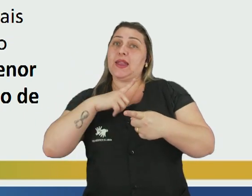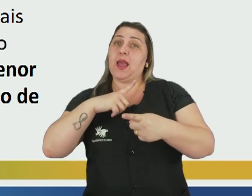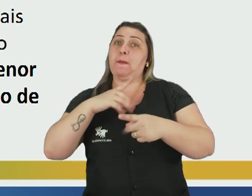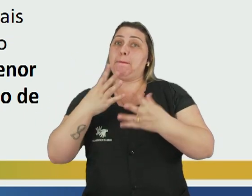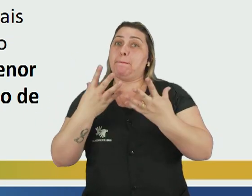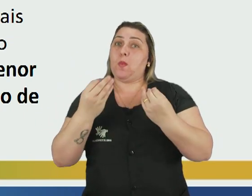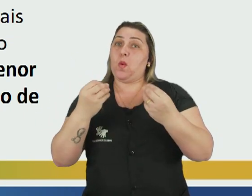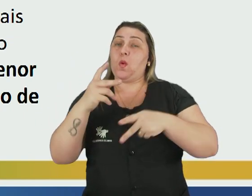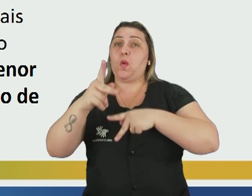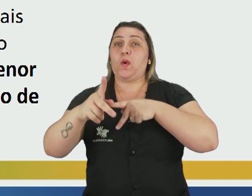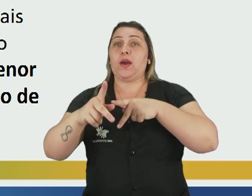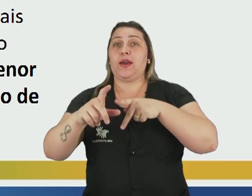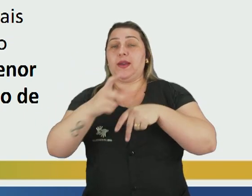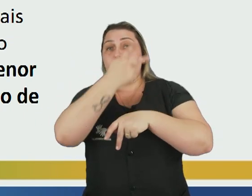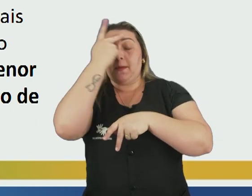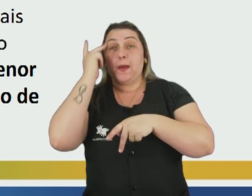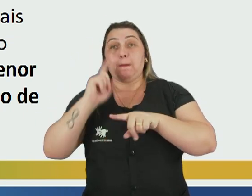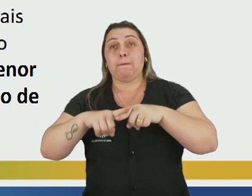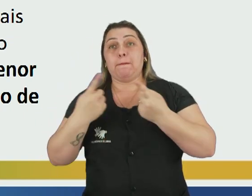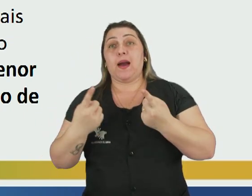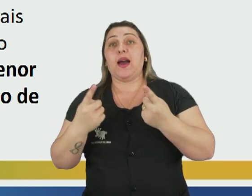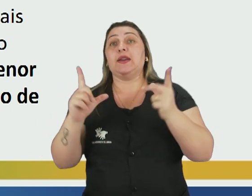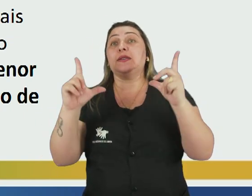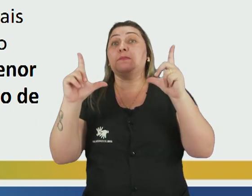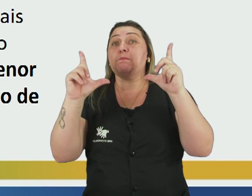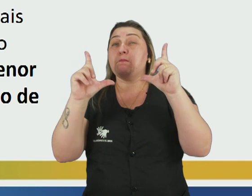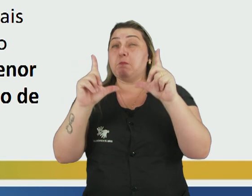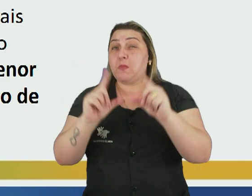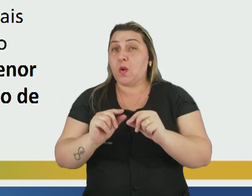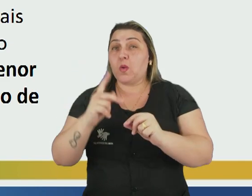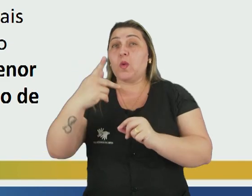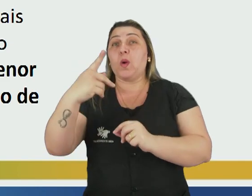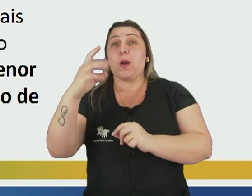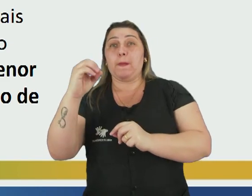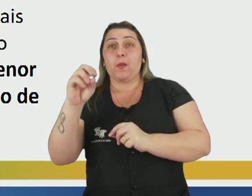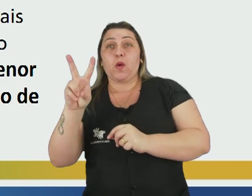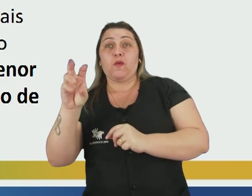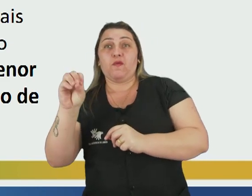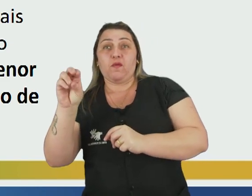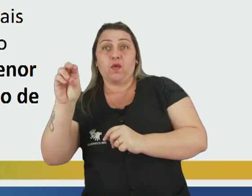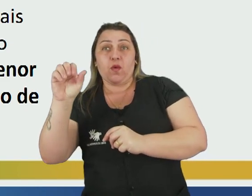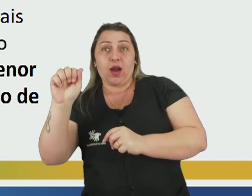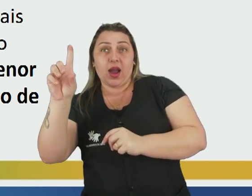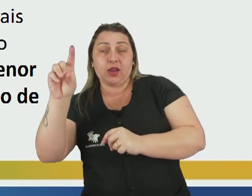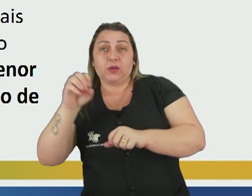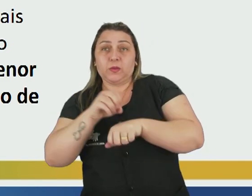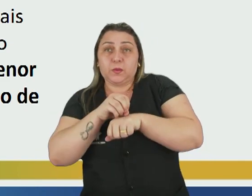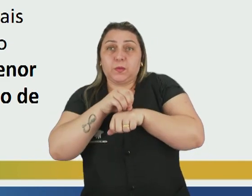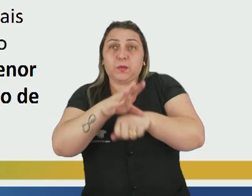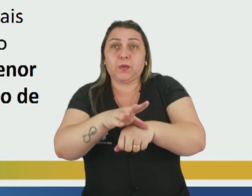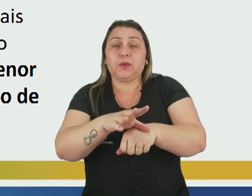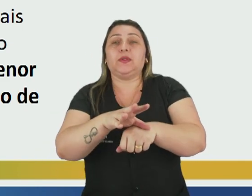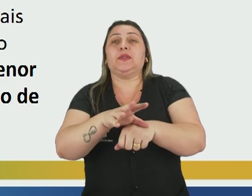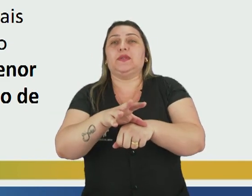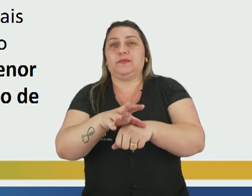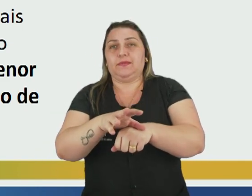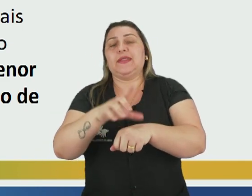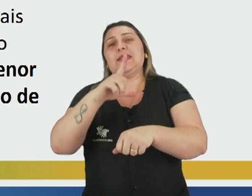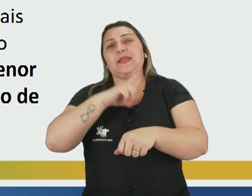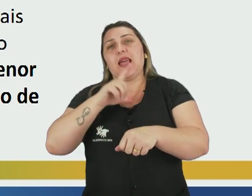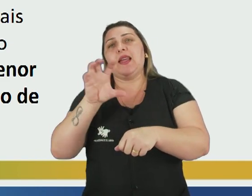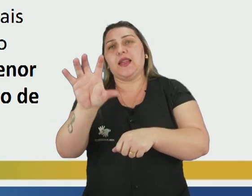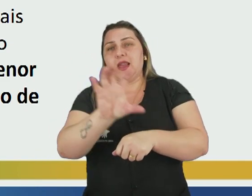população, porém um país pouco povoado, porque essa população ela não está bem distribuída no espaço. Há regiões